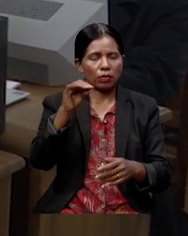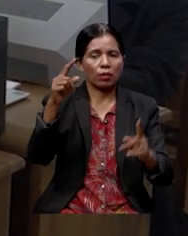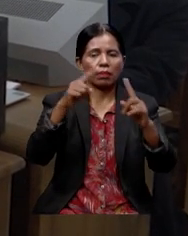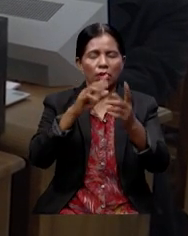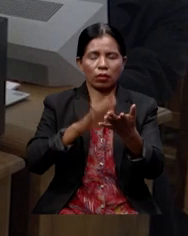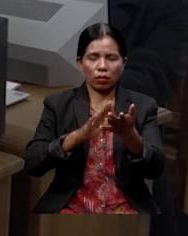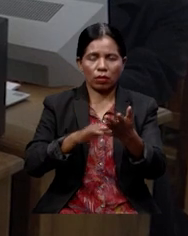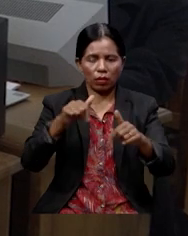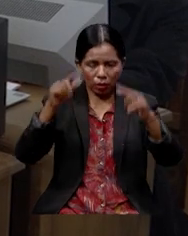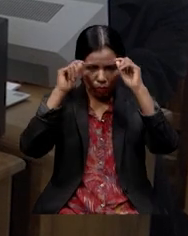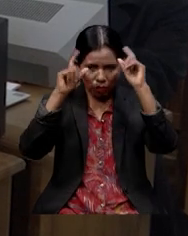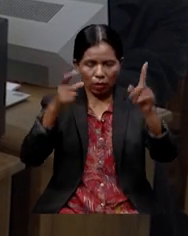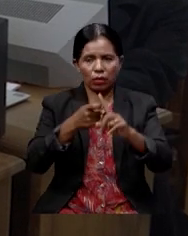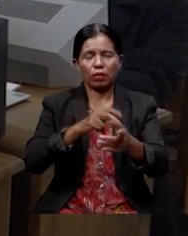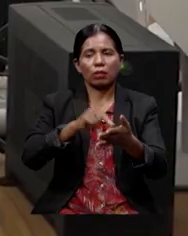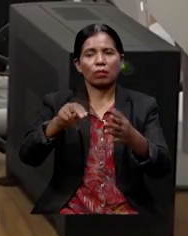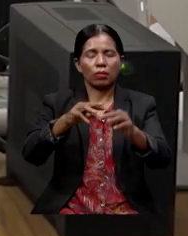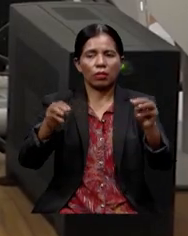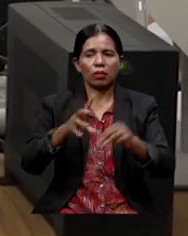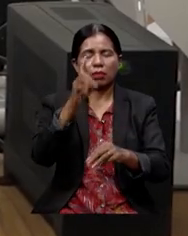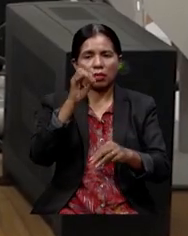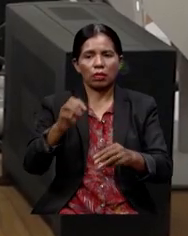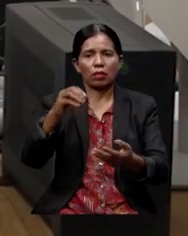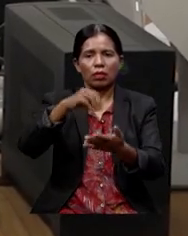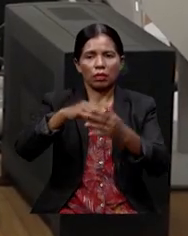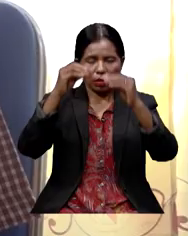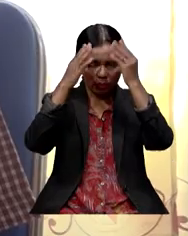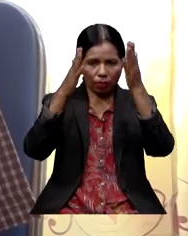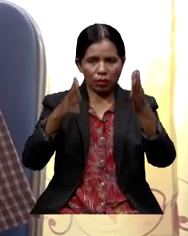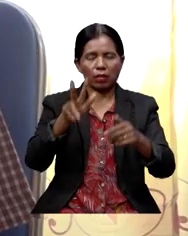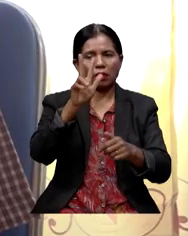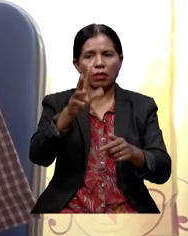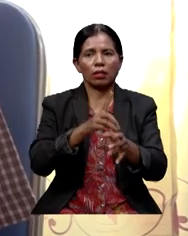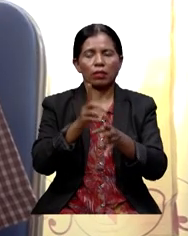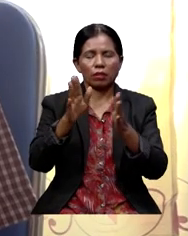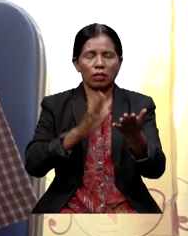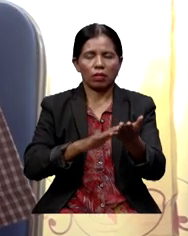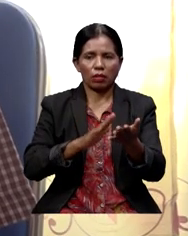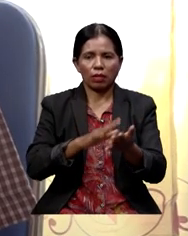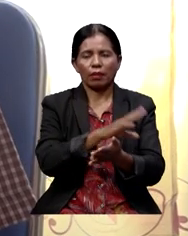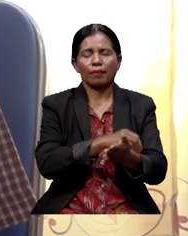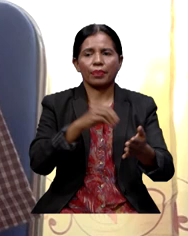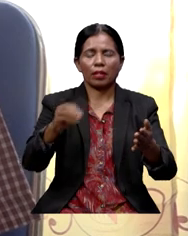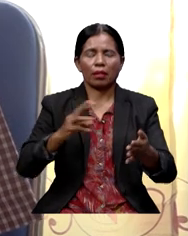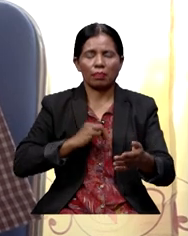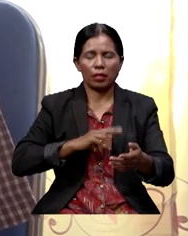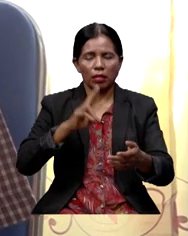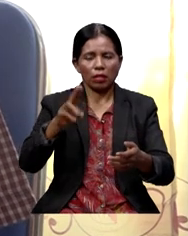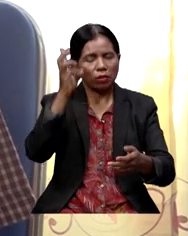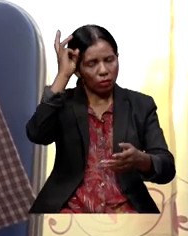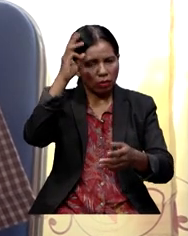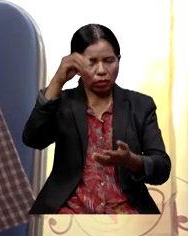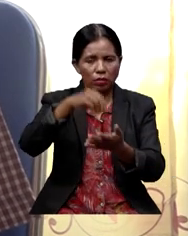Sira e Território Nacional. O seu número no município de Ili retende a colocação professor Nen Tolu. Diretor da Escola Ensino Básico Central Manleuana preocupa